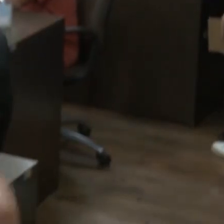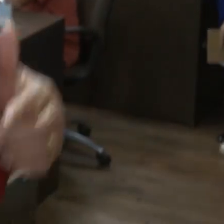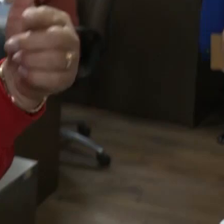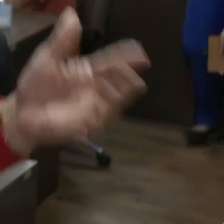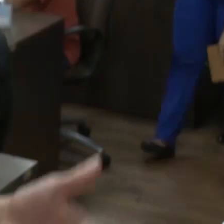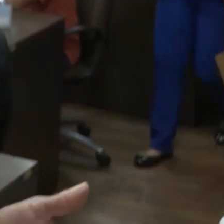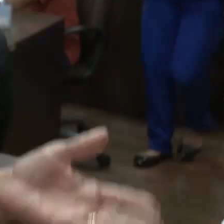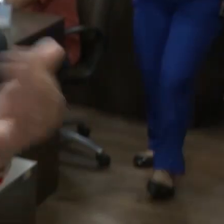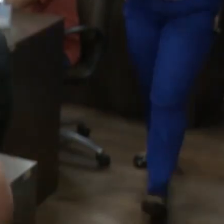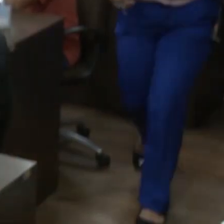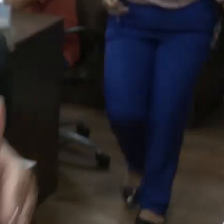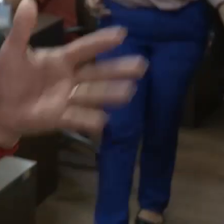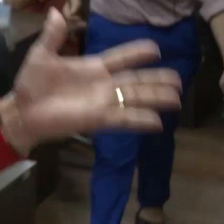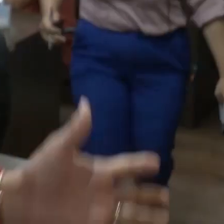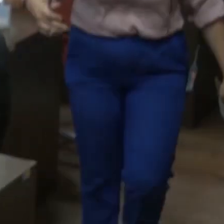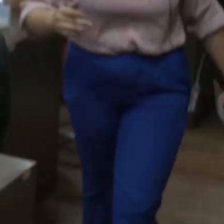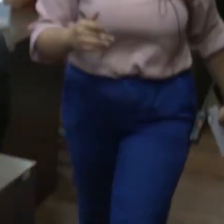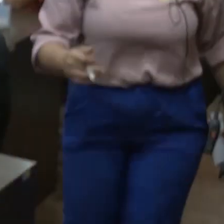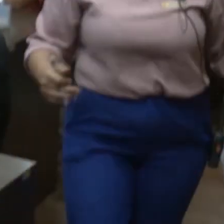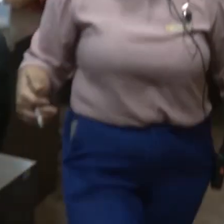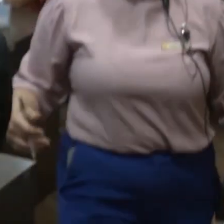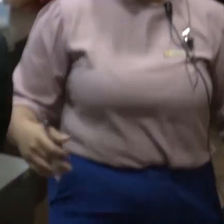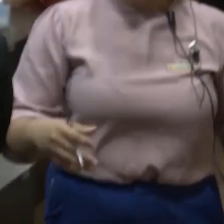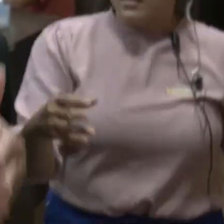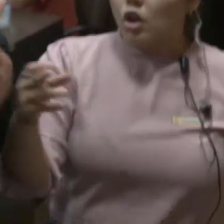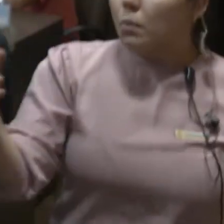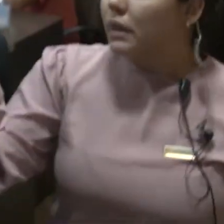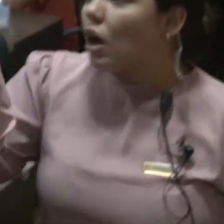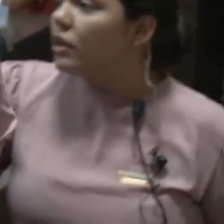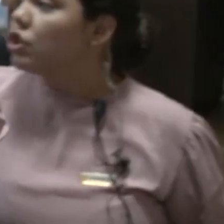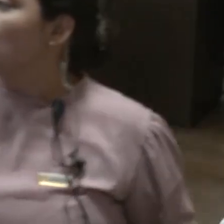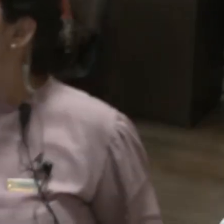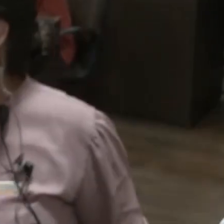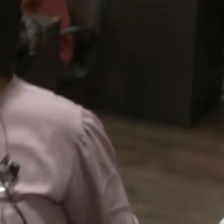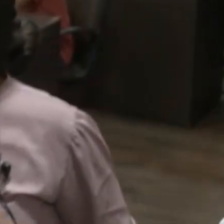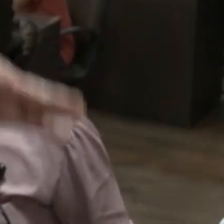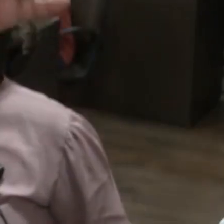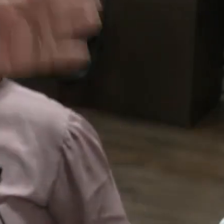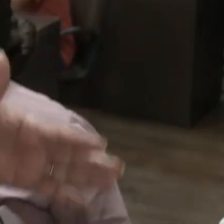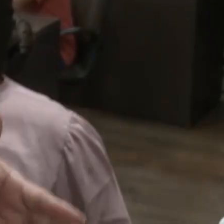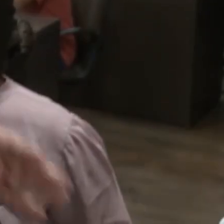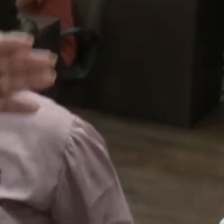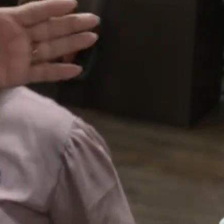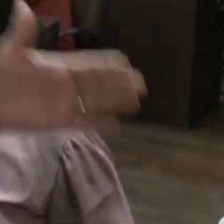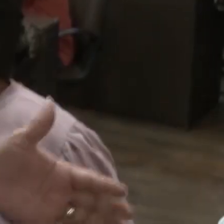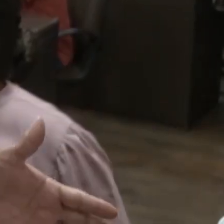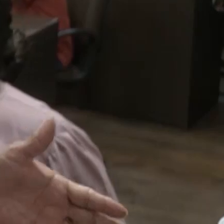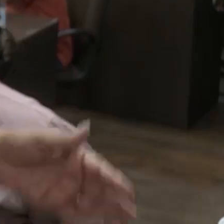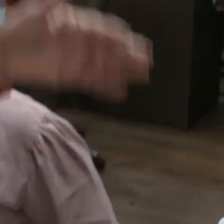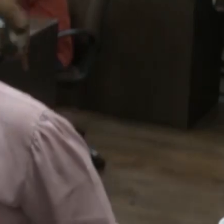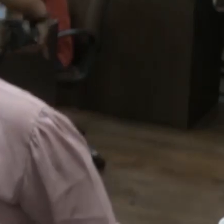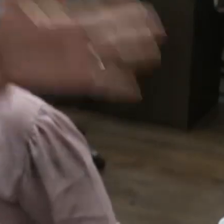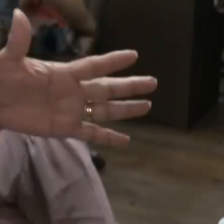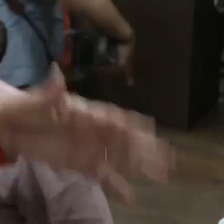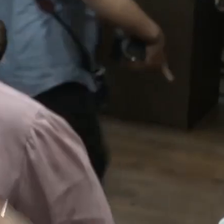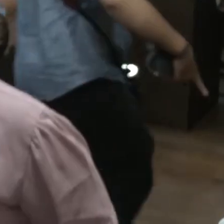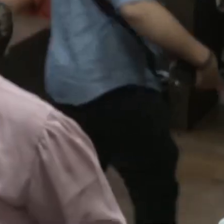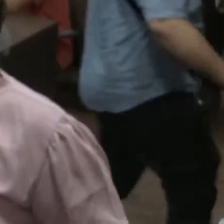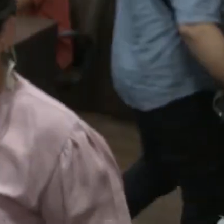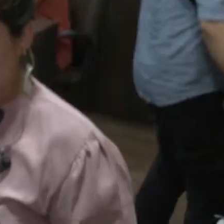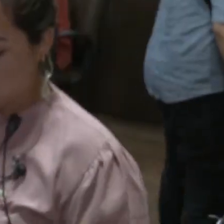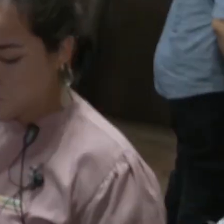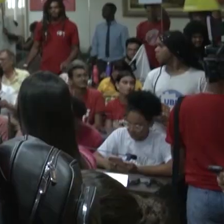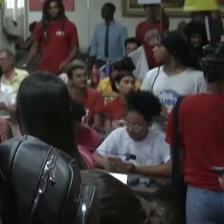do executivo para que possa vir para cá para a gente fazer a discussão. E de já eu digo que estou do lado do povo e estou do